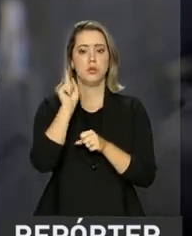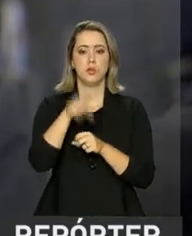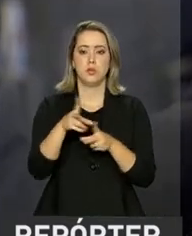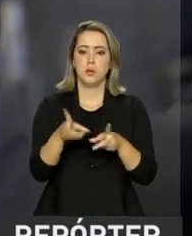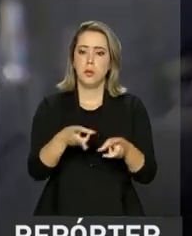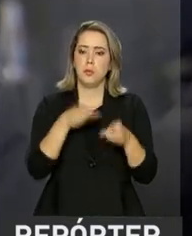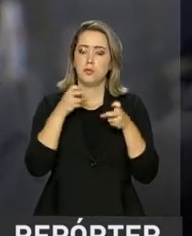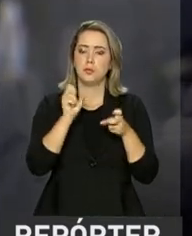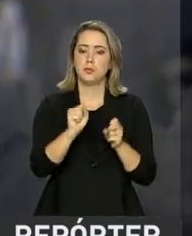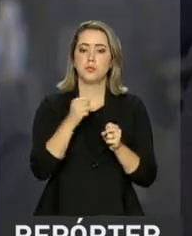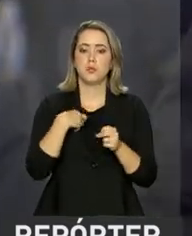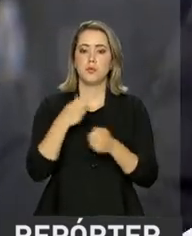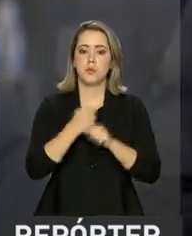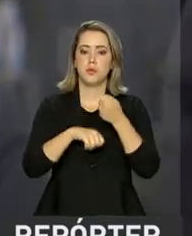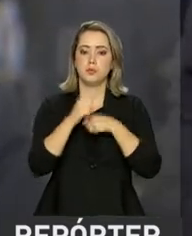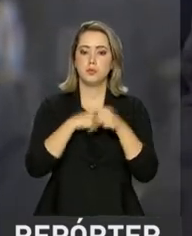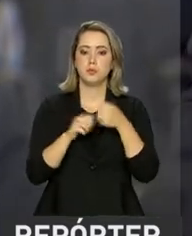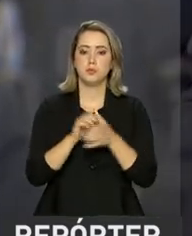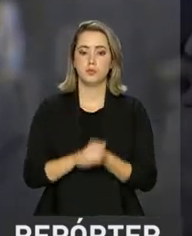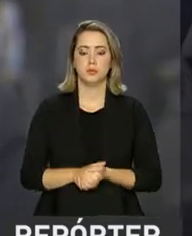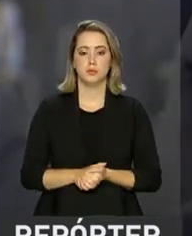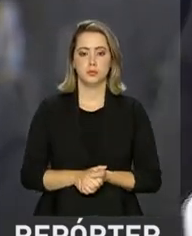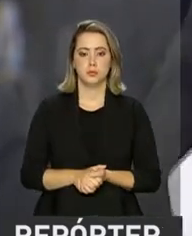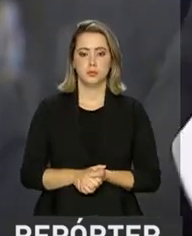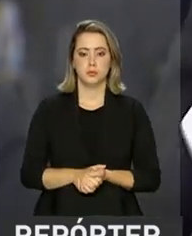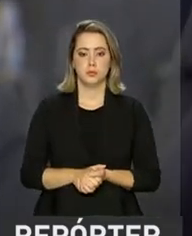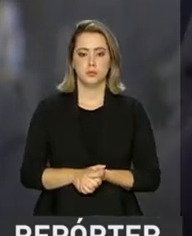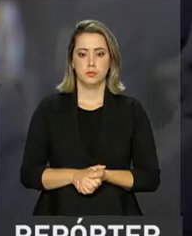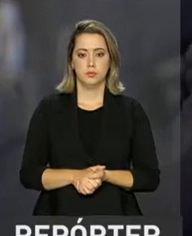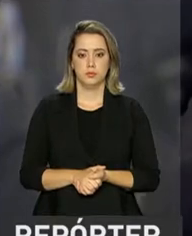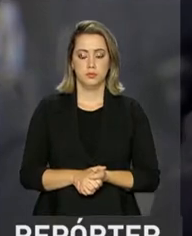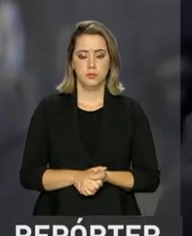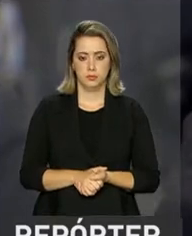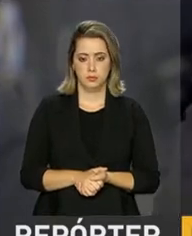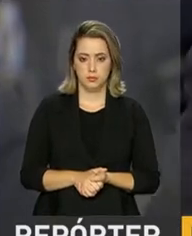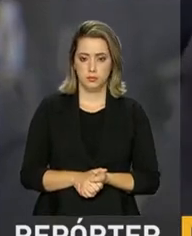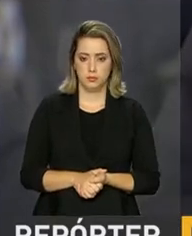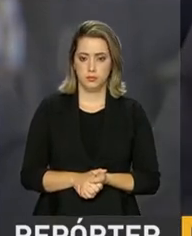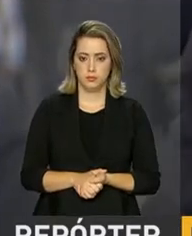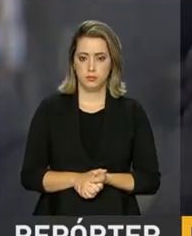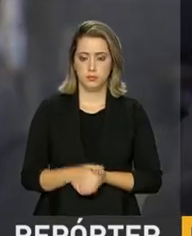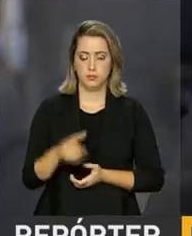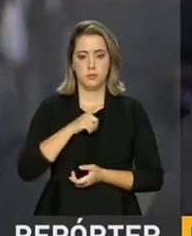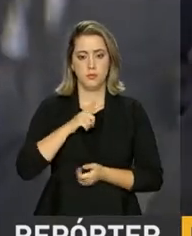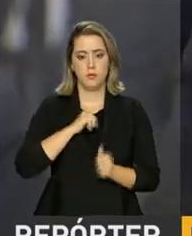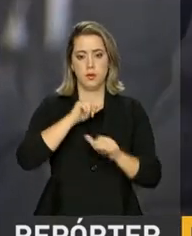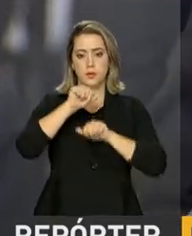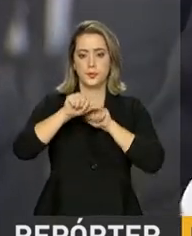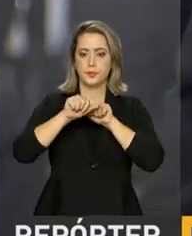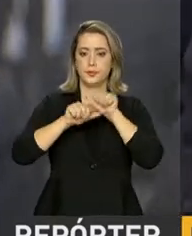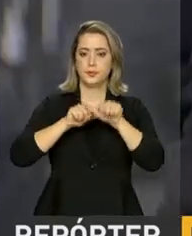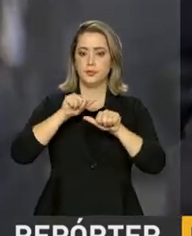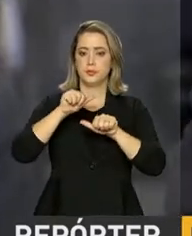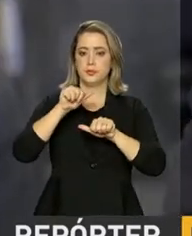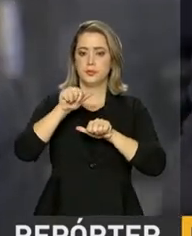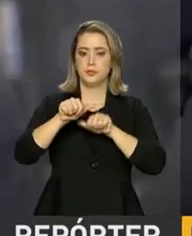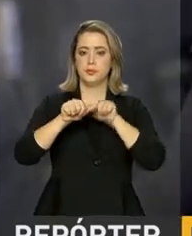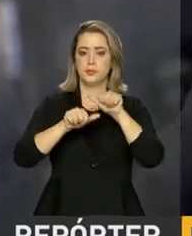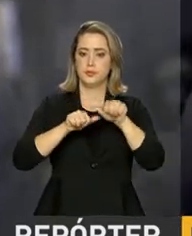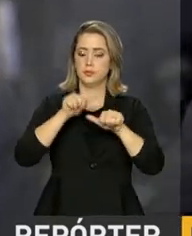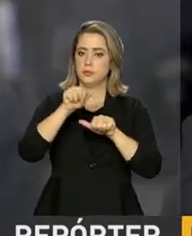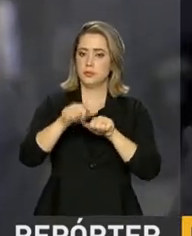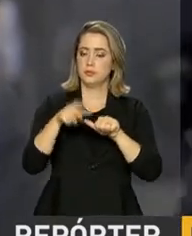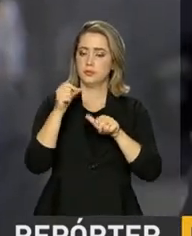para a economia com uma mudança gradual da perspectiva